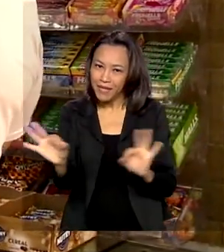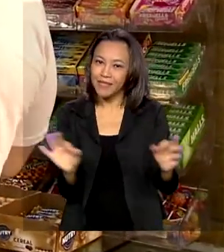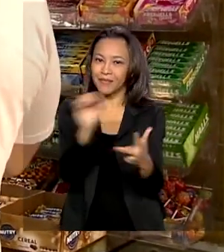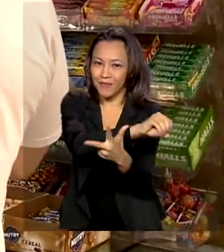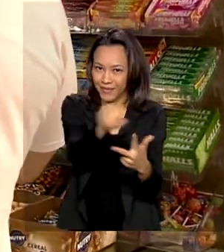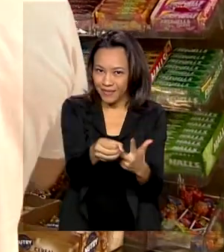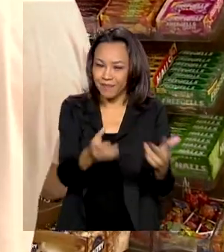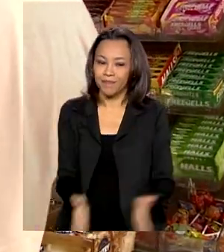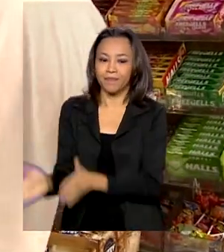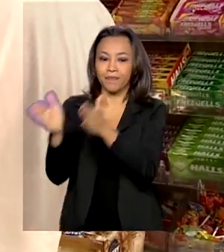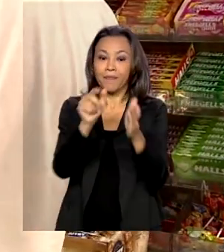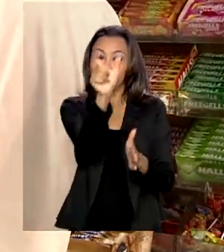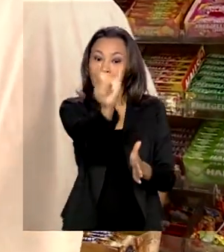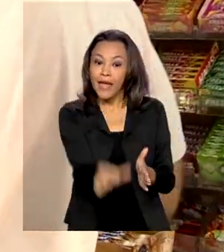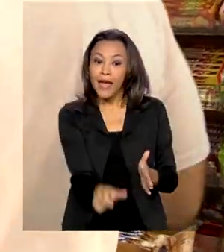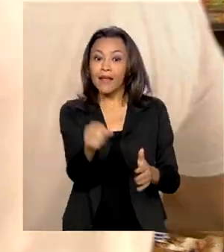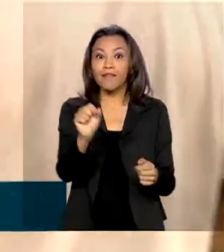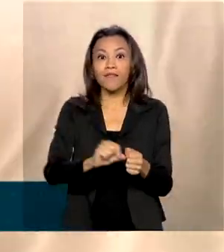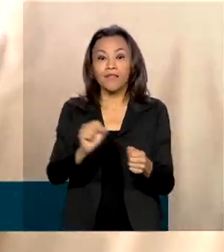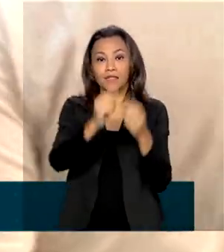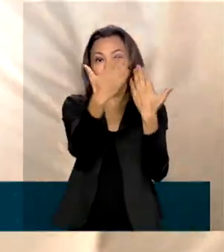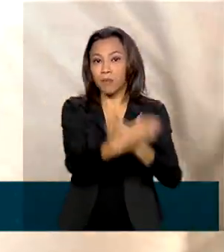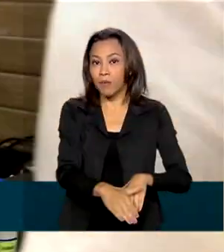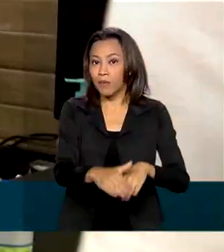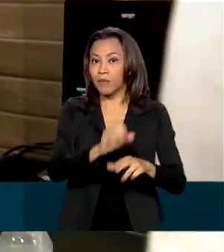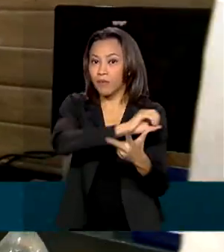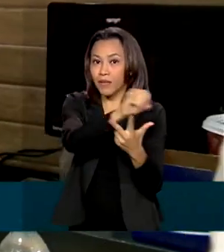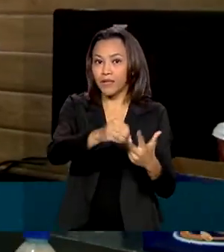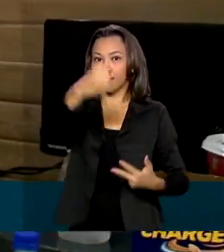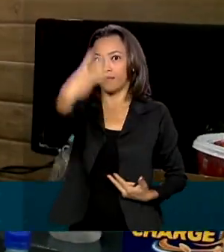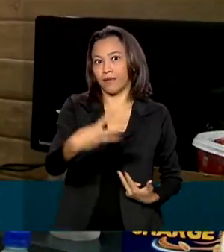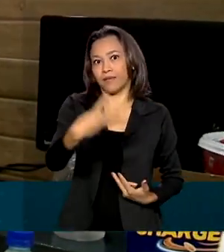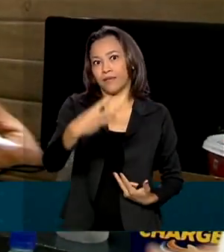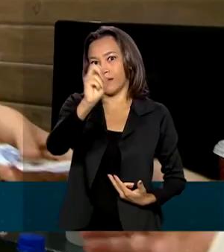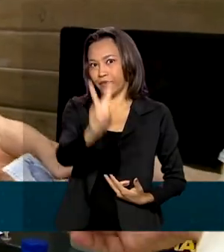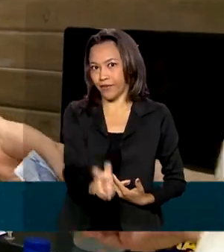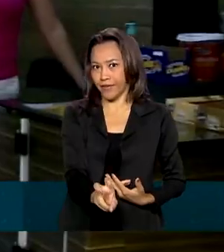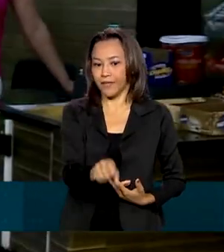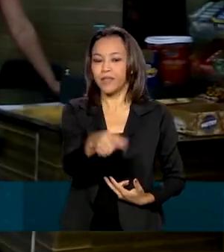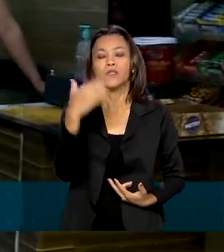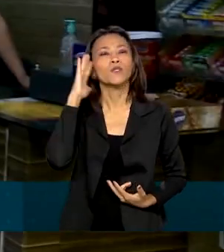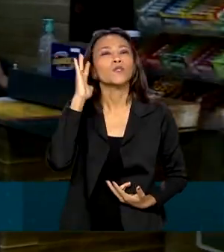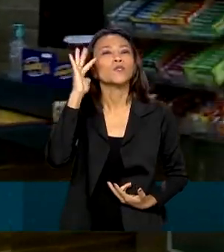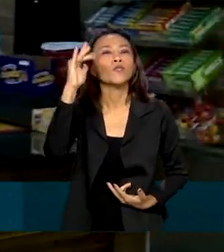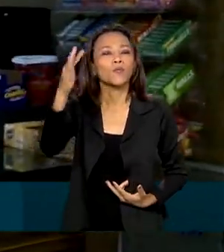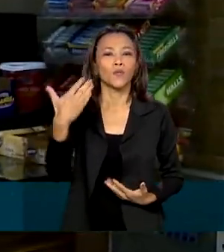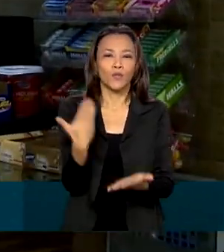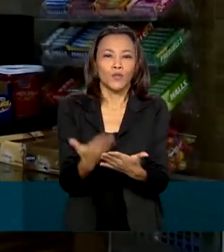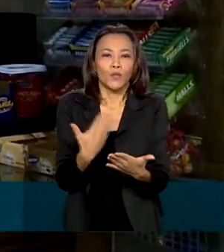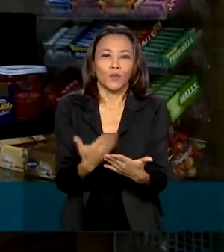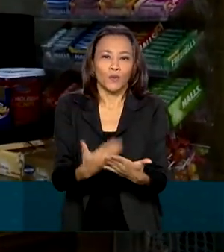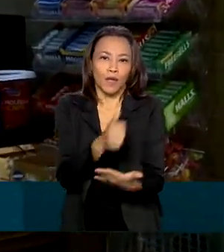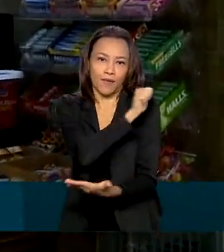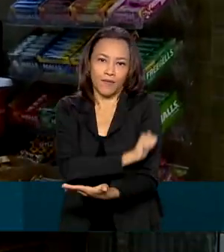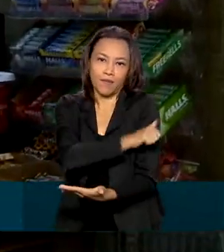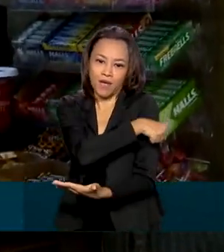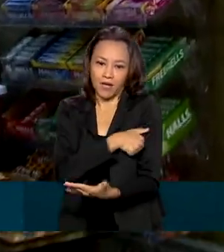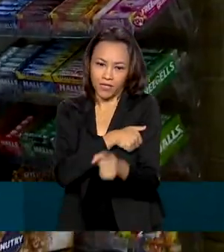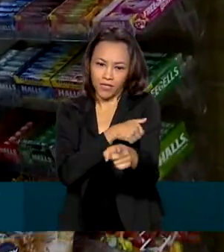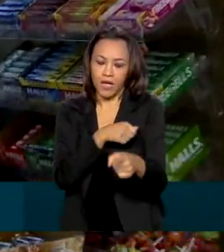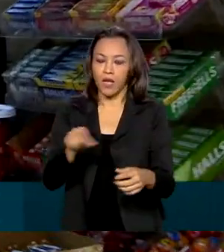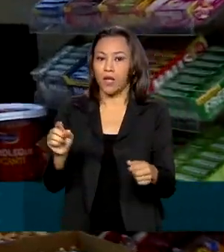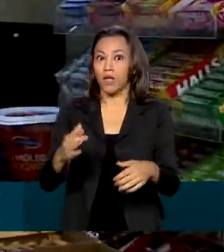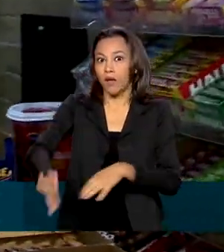Natália vai tentar o Enem pela terceira vez para realizar o sonho de fazer enfermagem. Ela trabalha o dia inteiro e está contando